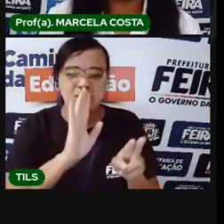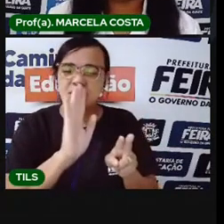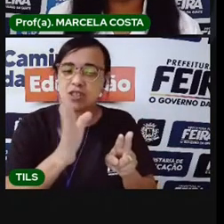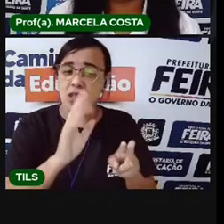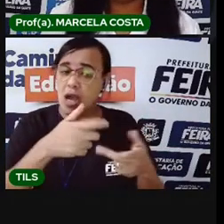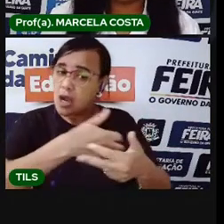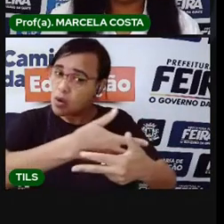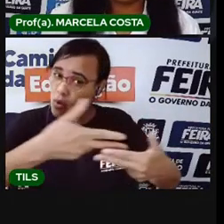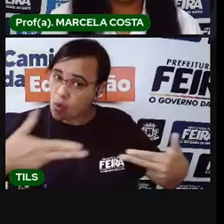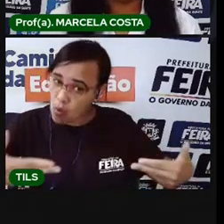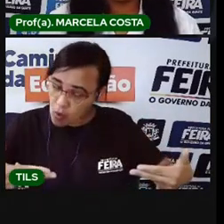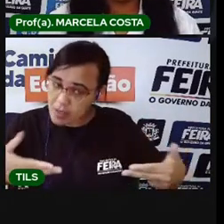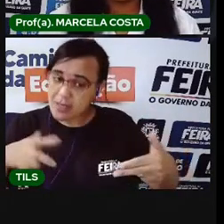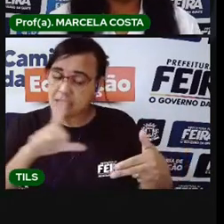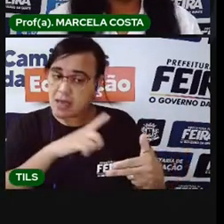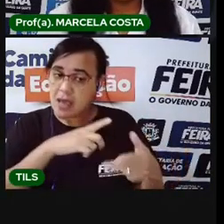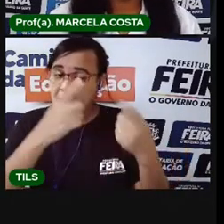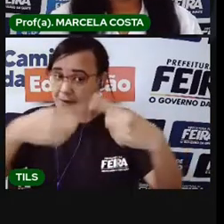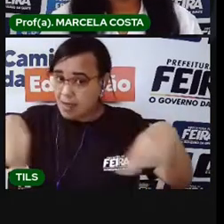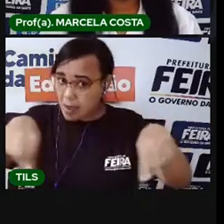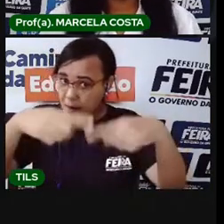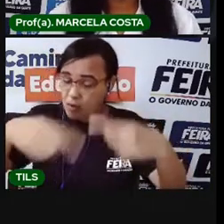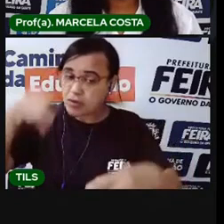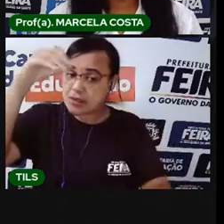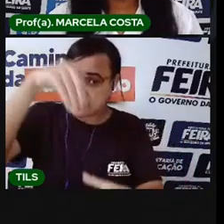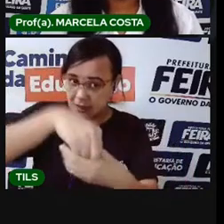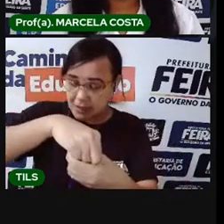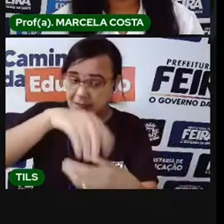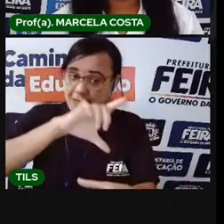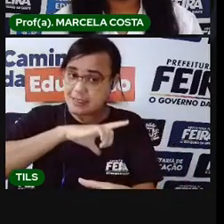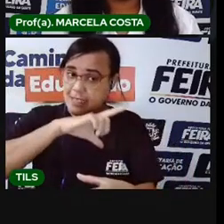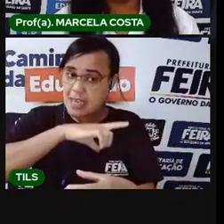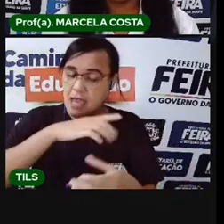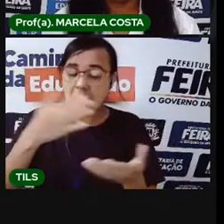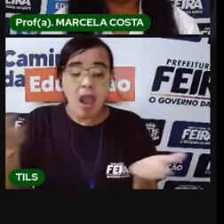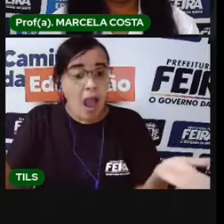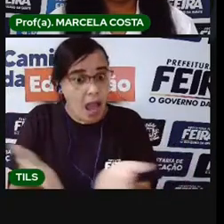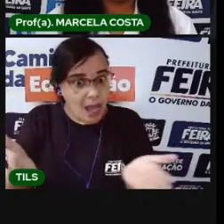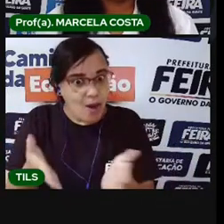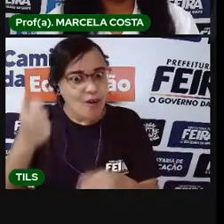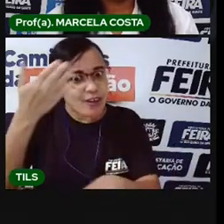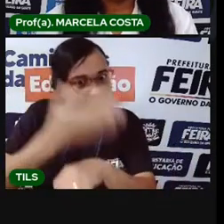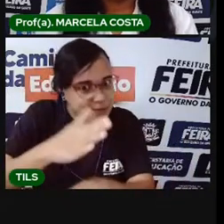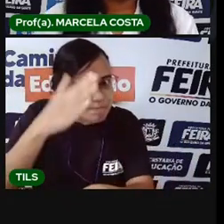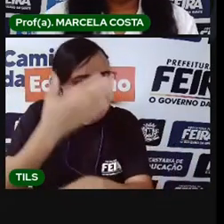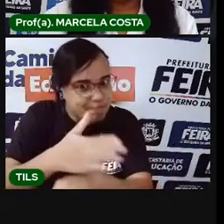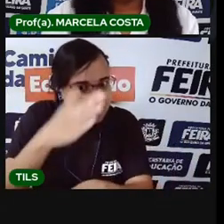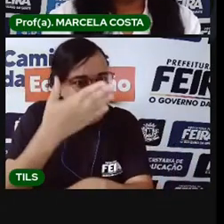Durante a música, a gente vai fazer um exercício, tá bom?